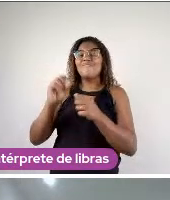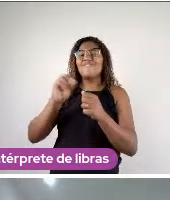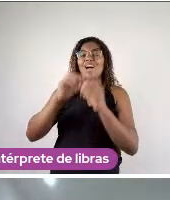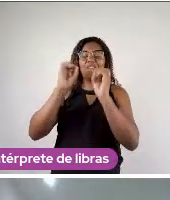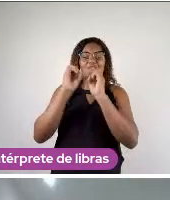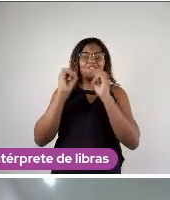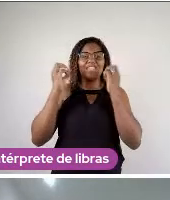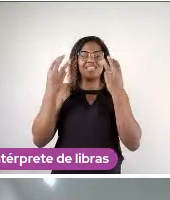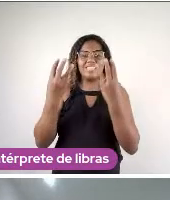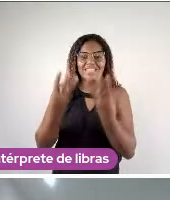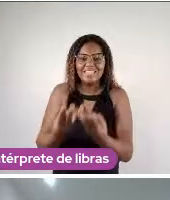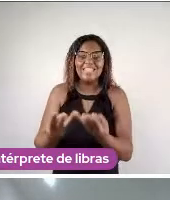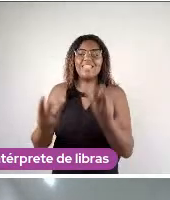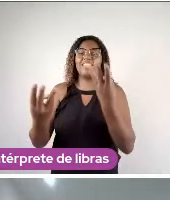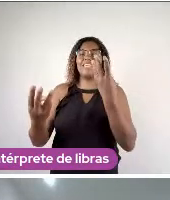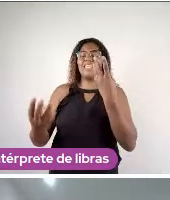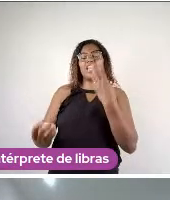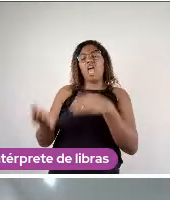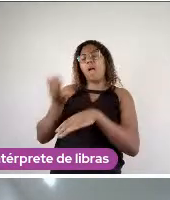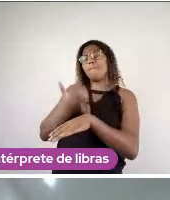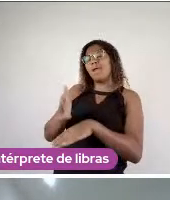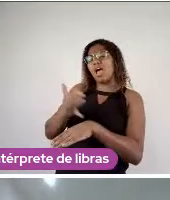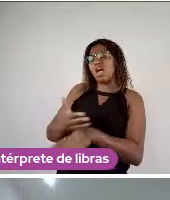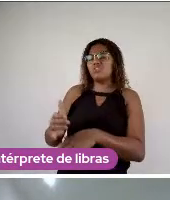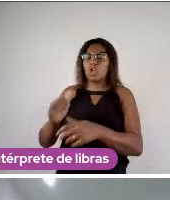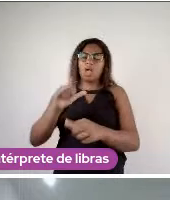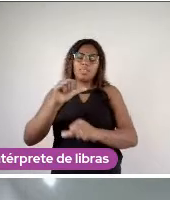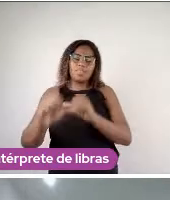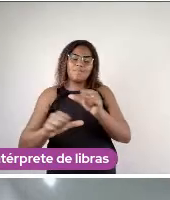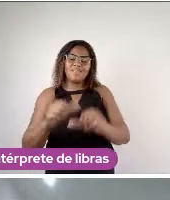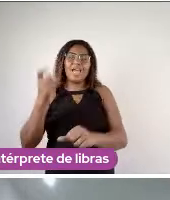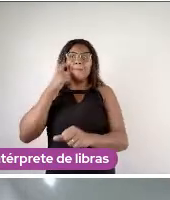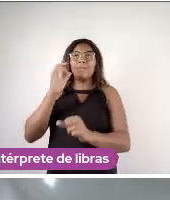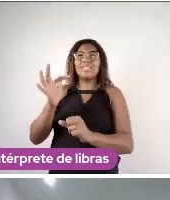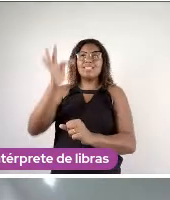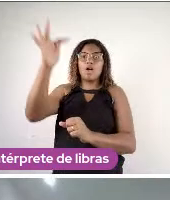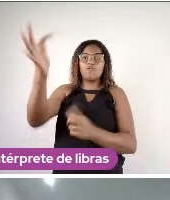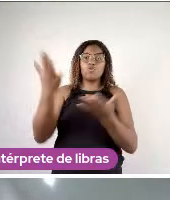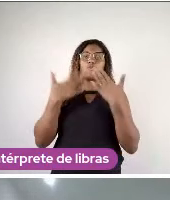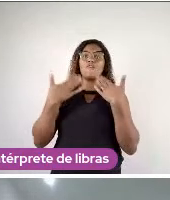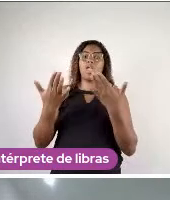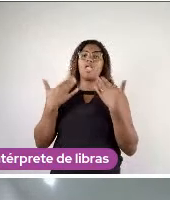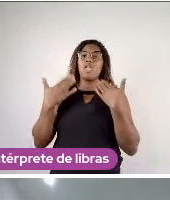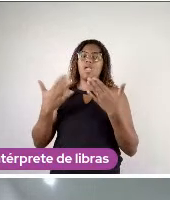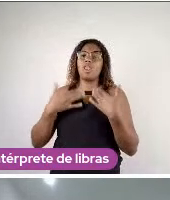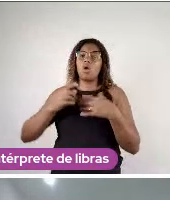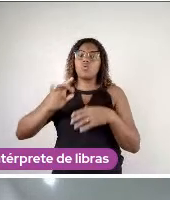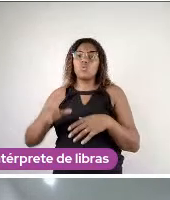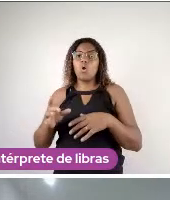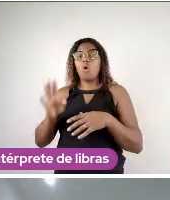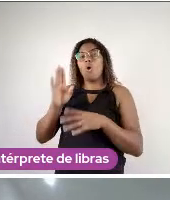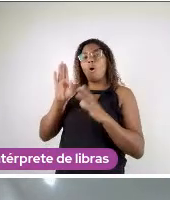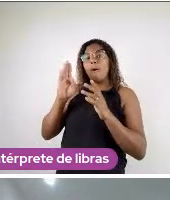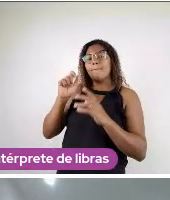das normas de boas práticas, já pensando no verão, né? Não só a baleia jubarte, ela está presente